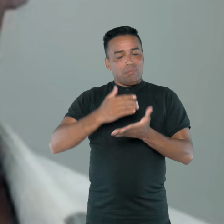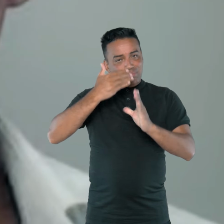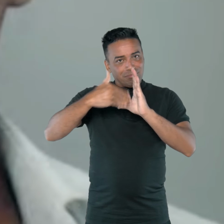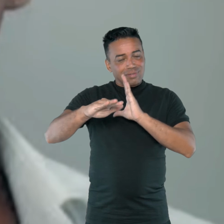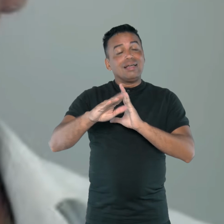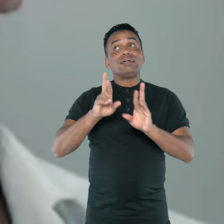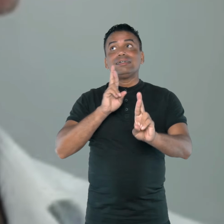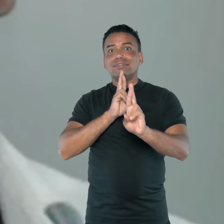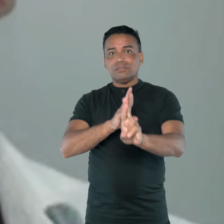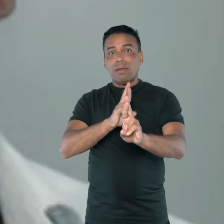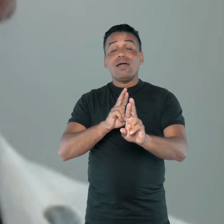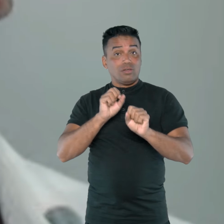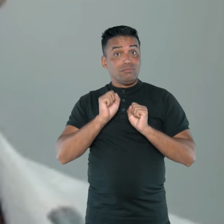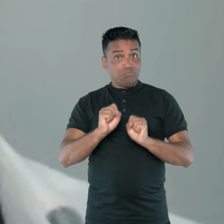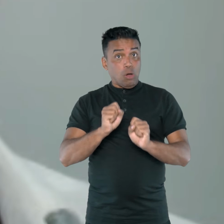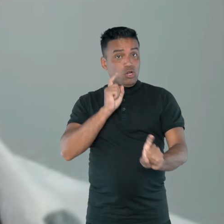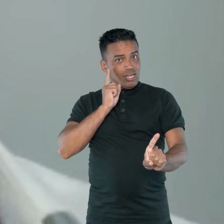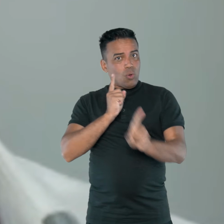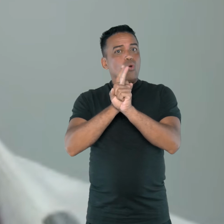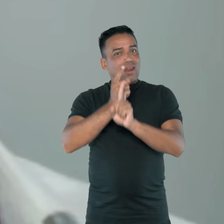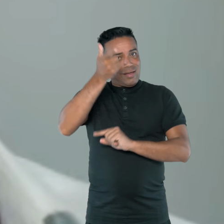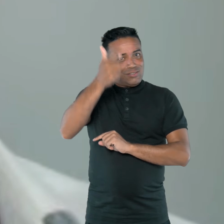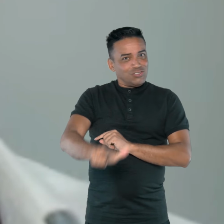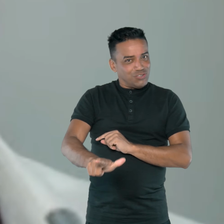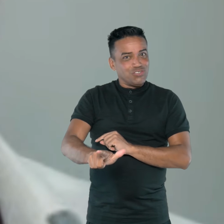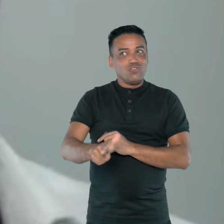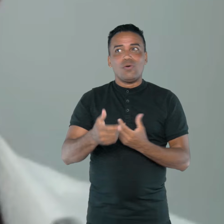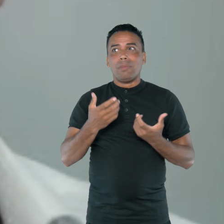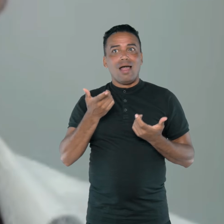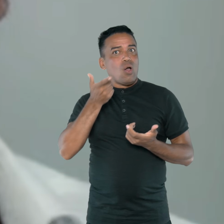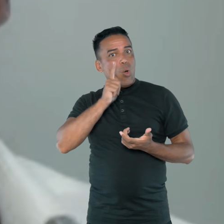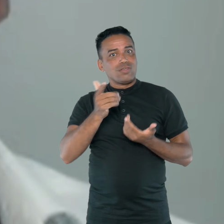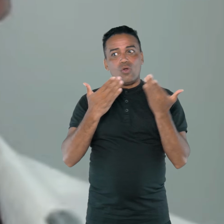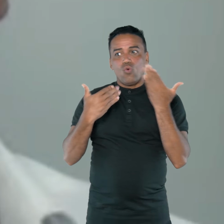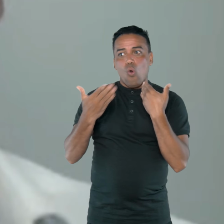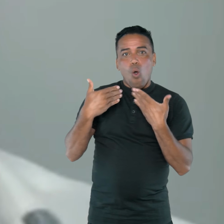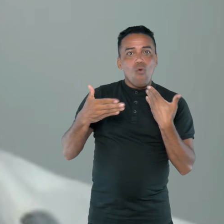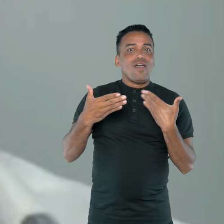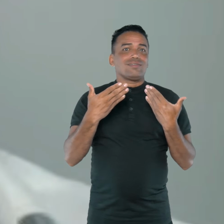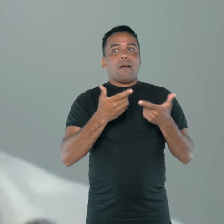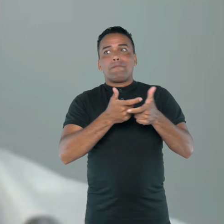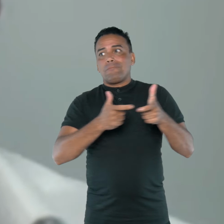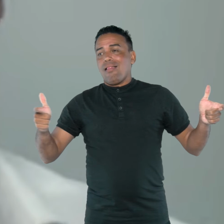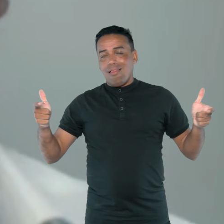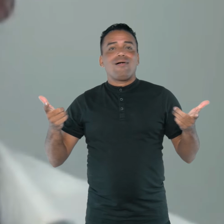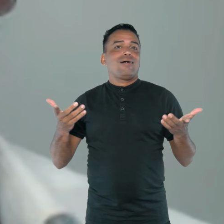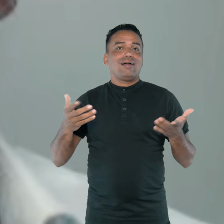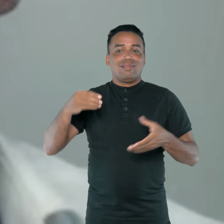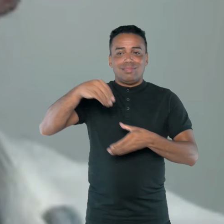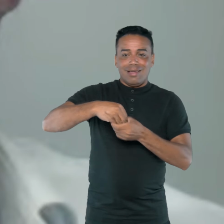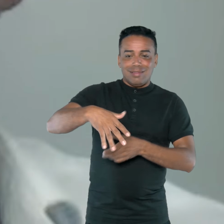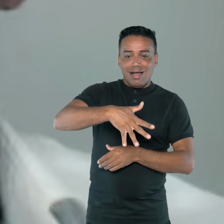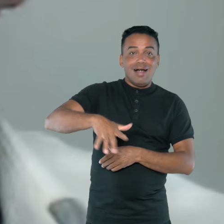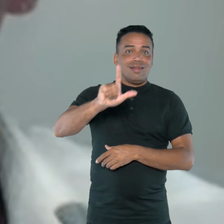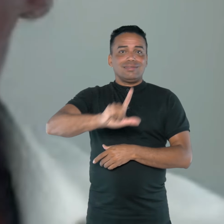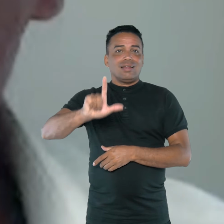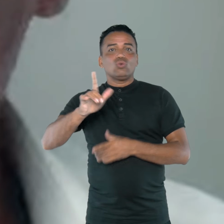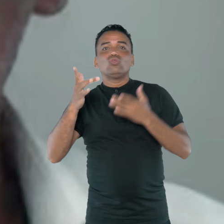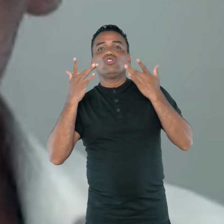bom? E espero que a gente possa se encontrar para a gente poder conversar mais, né, sobre